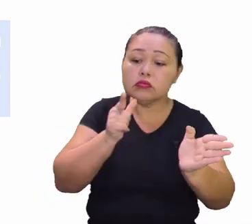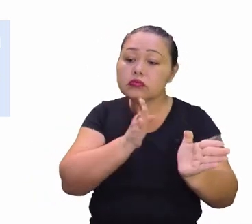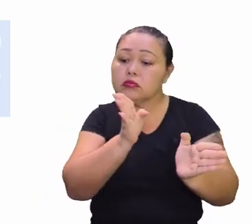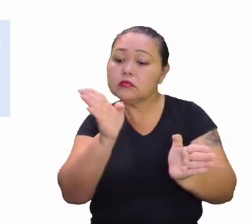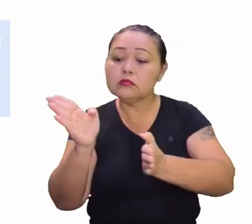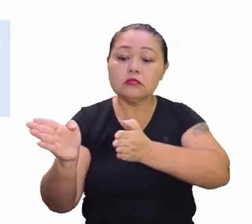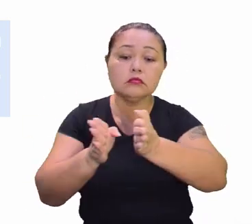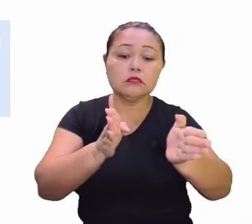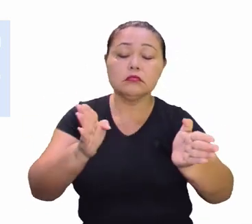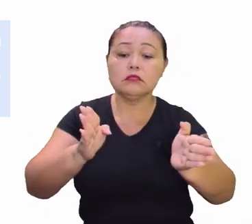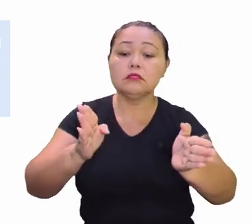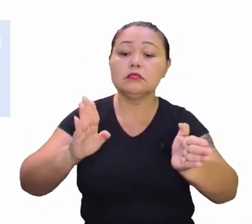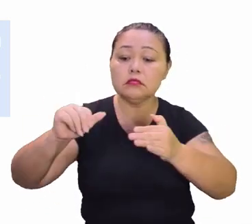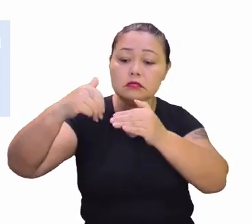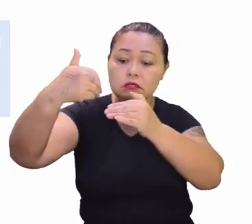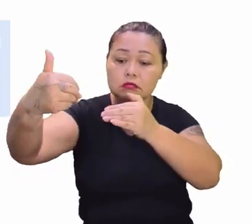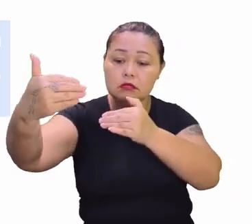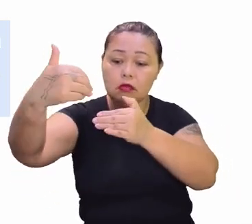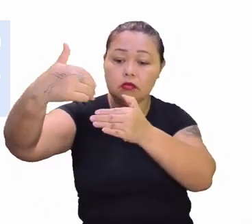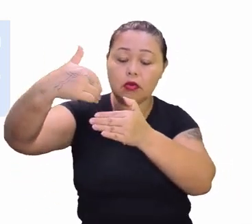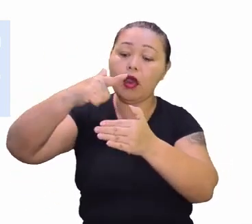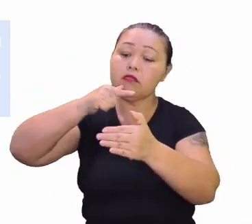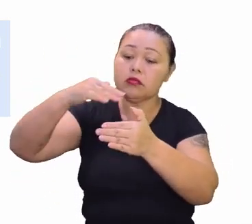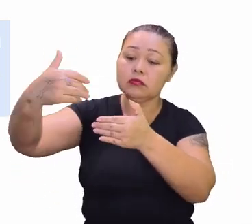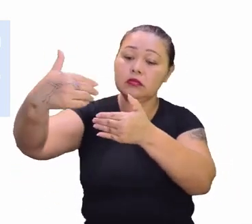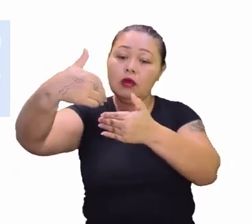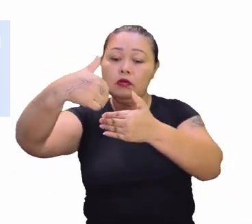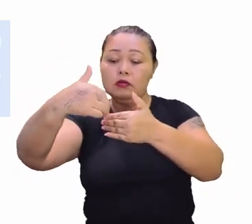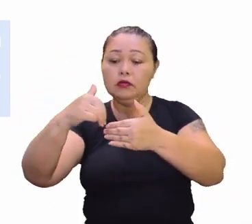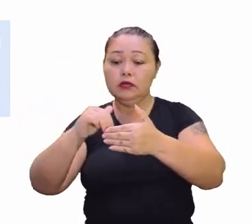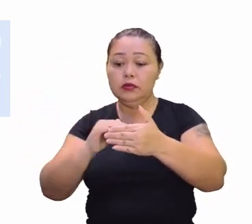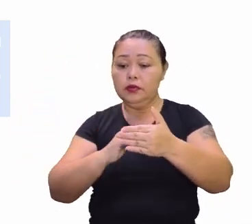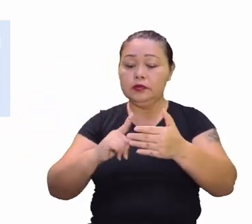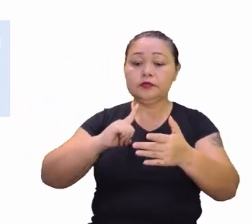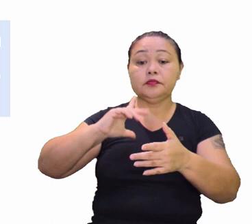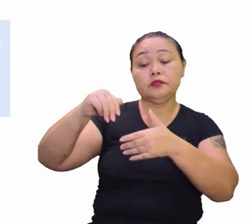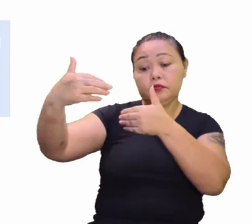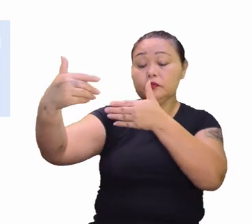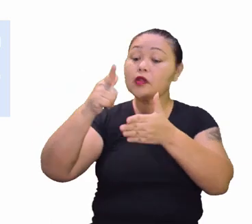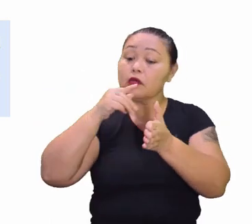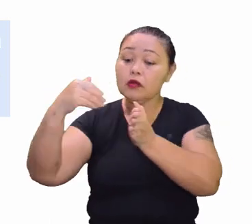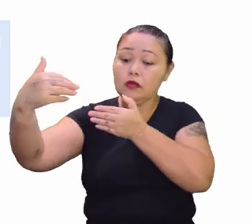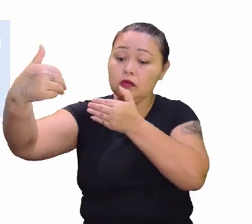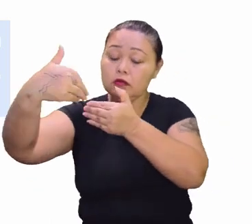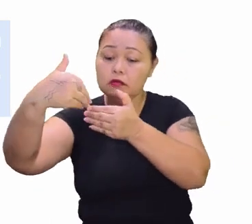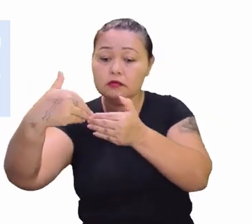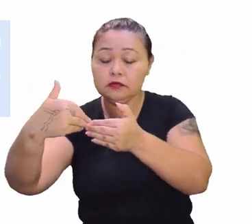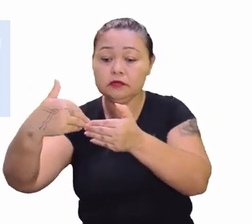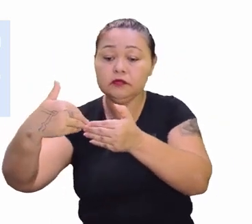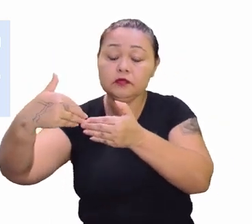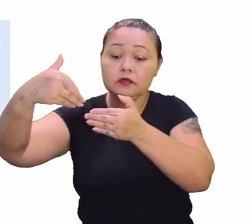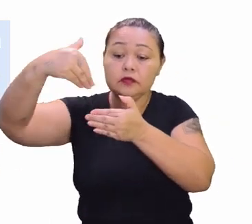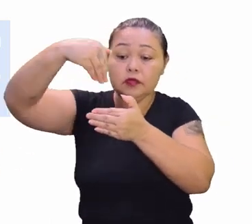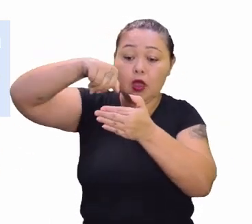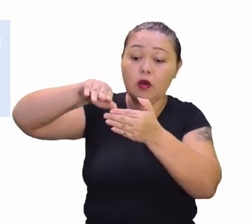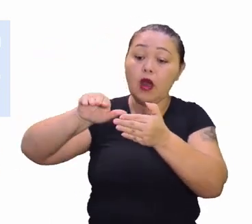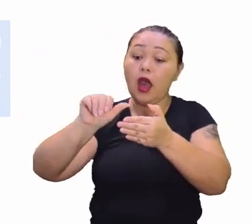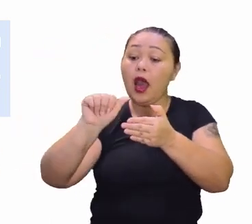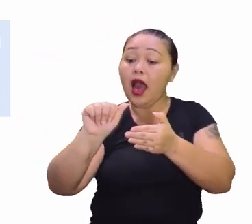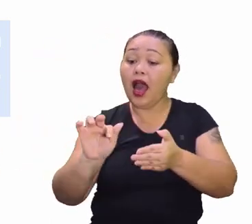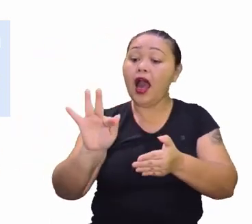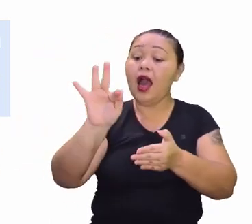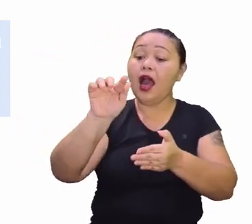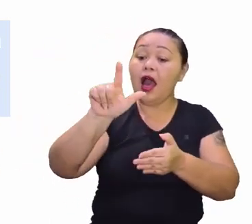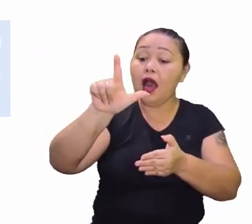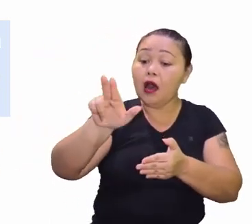afluente e esse outro aqui um subafluente. Subafluente, exatamente. Muito bem. Então, os subafluentes desaguam no